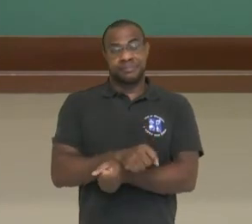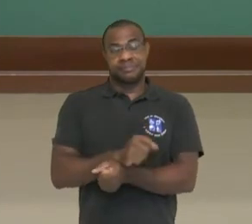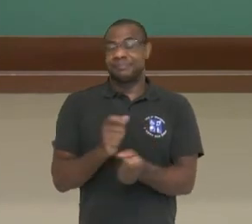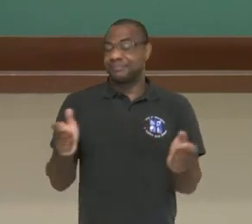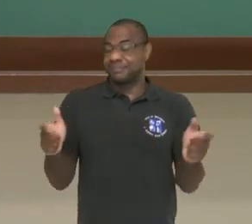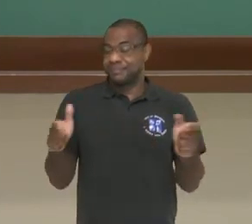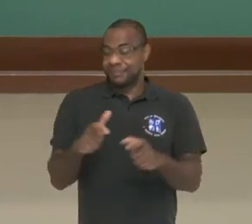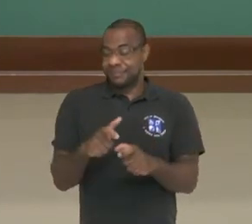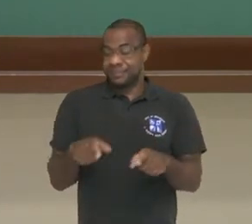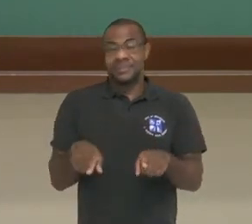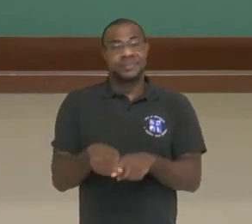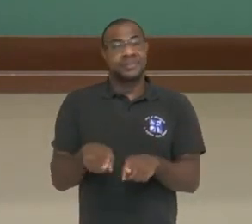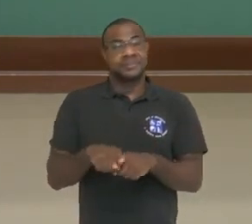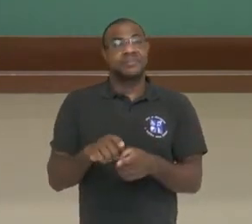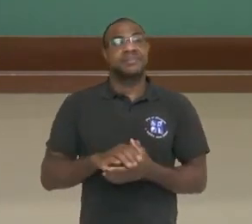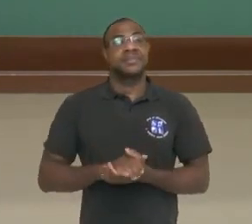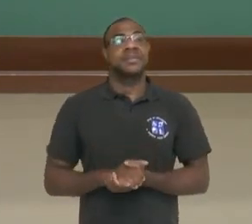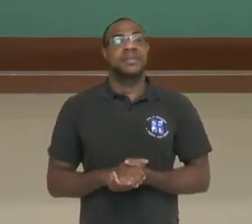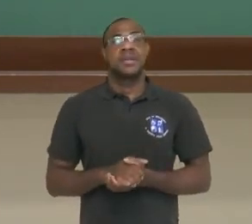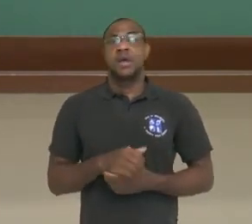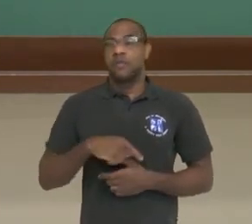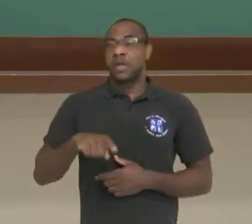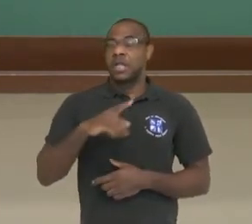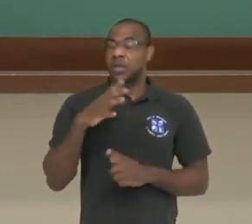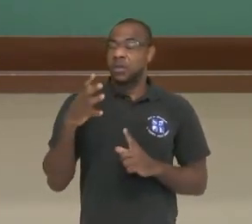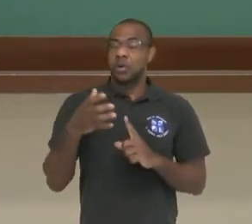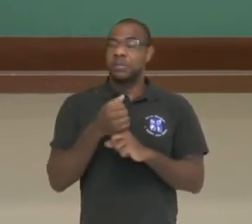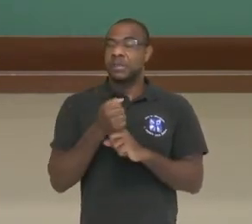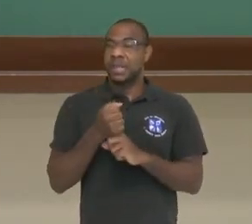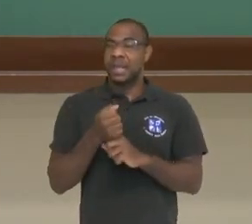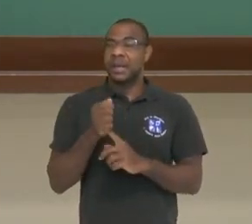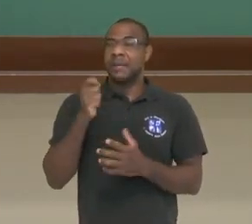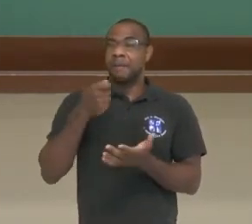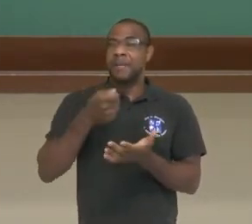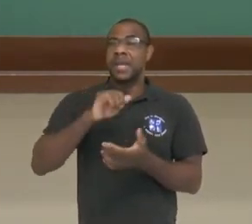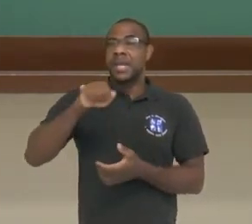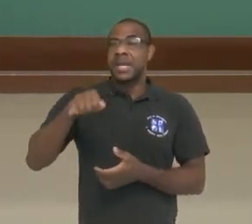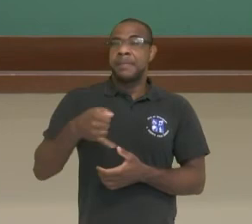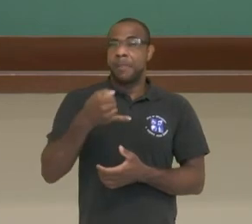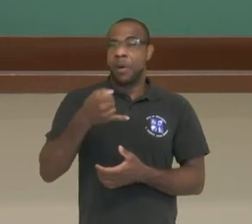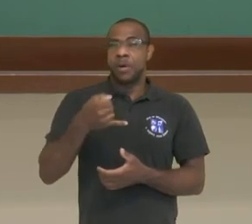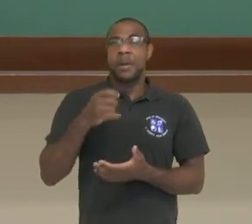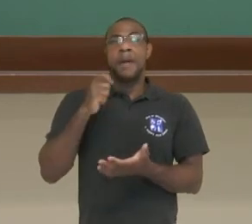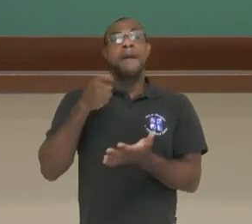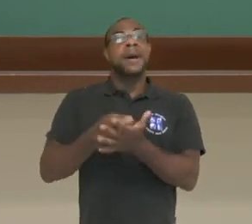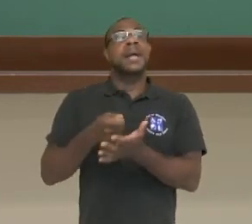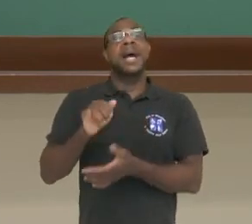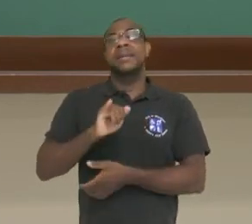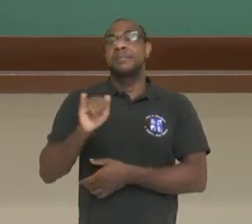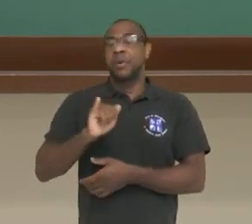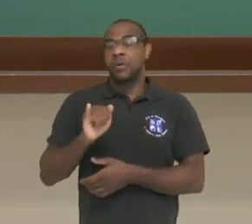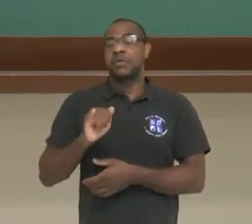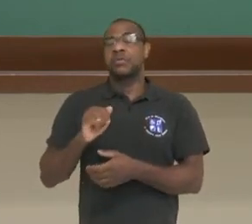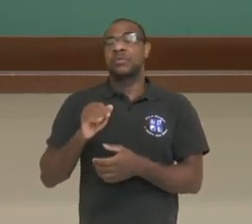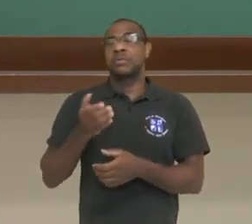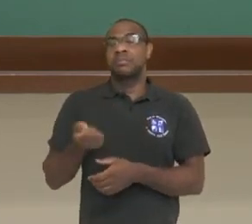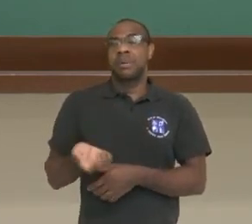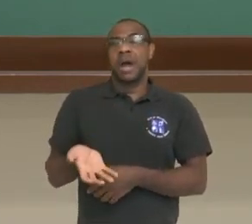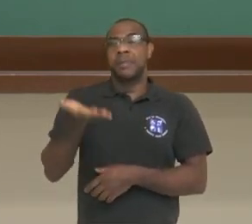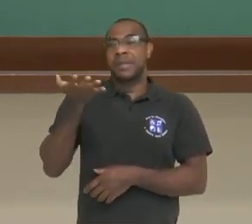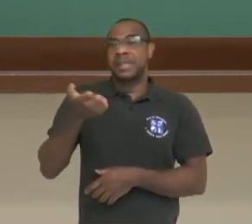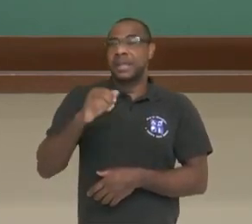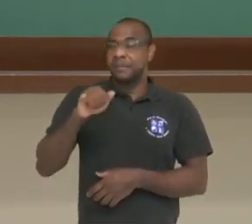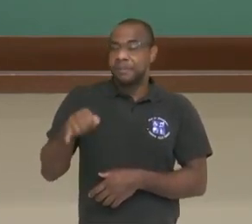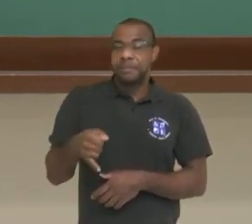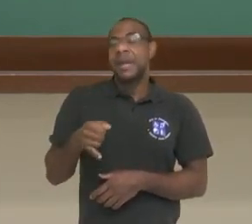bem rentáveis, né? Você dominar povos, cobrar impostos, ou aqueles prisioneiros de guerra, o guerreiro que foi derrotado na guerra se